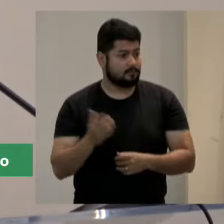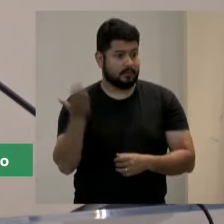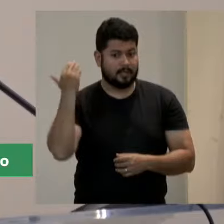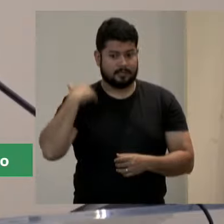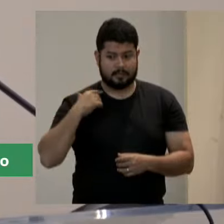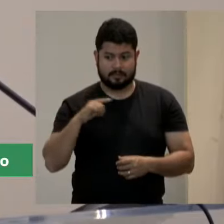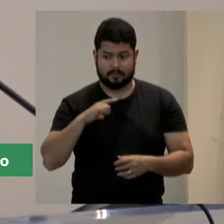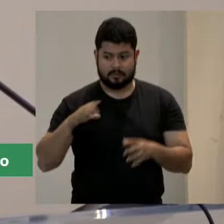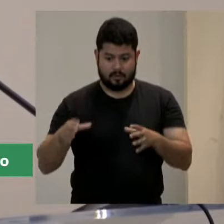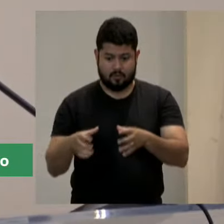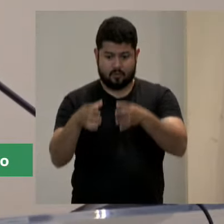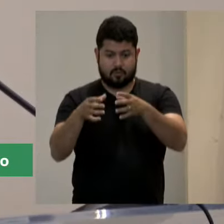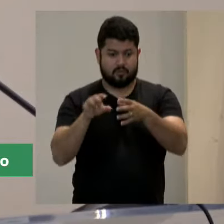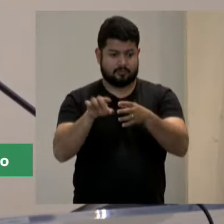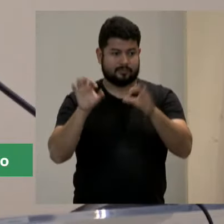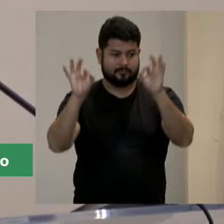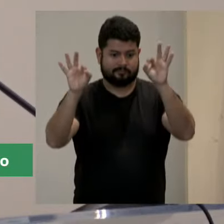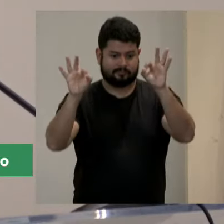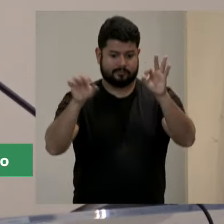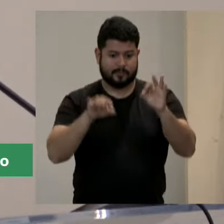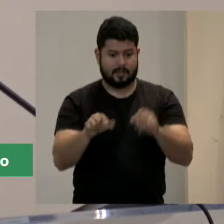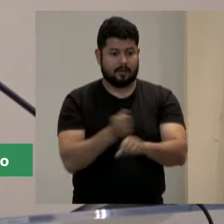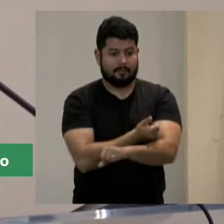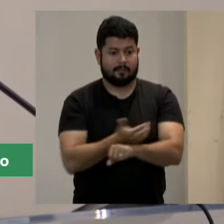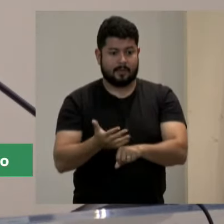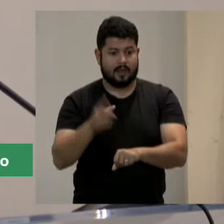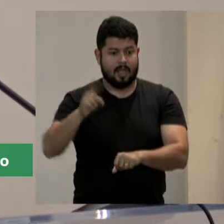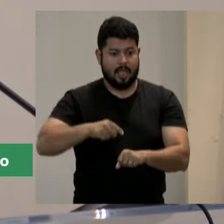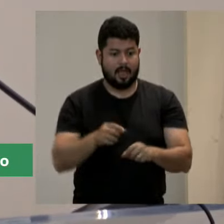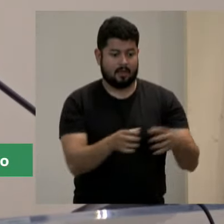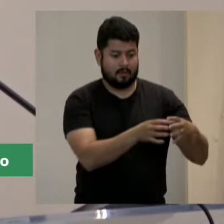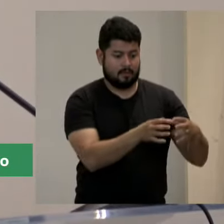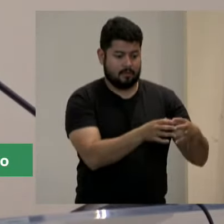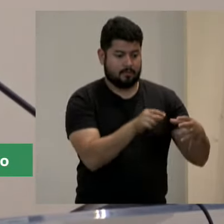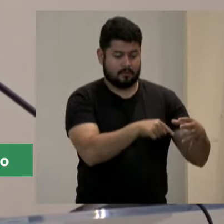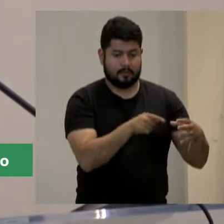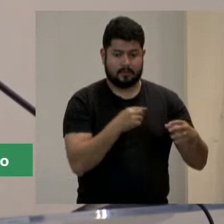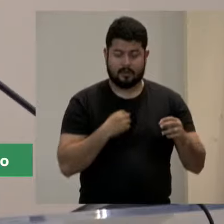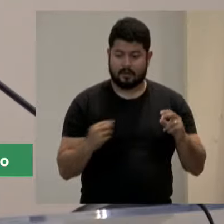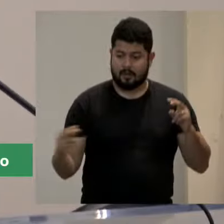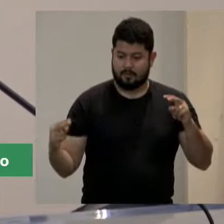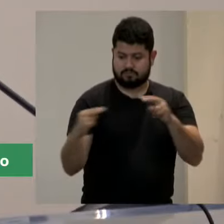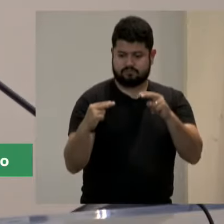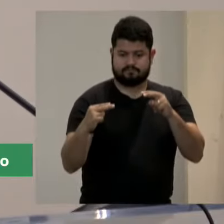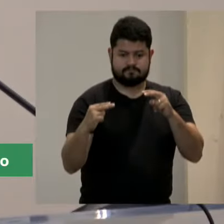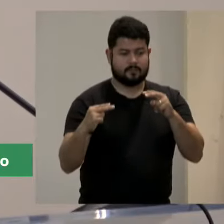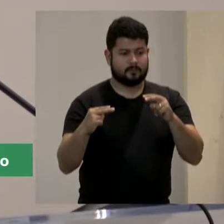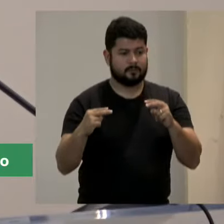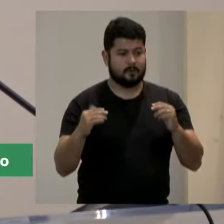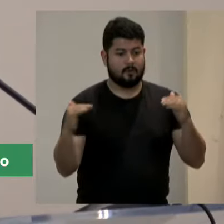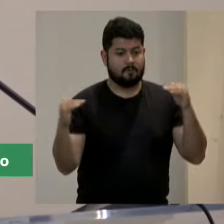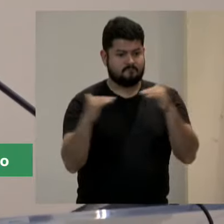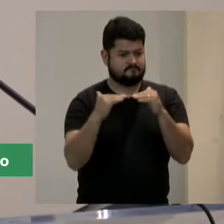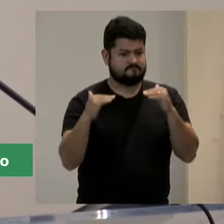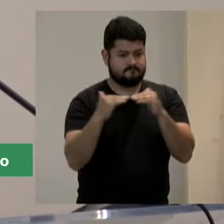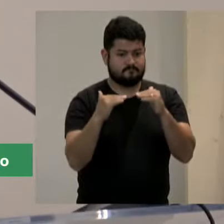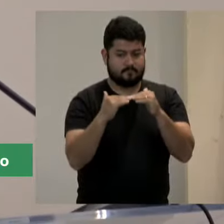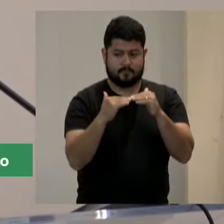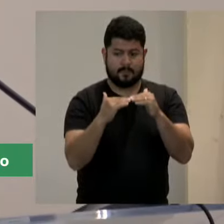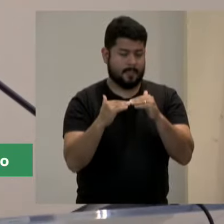formada exclusivamente por homens, era um homem pardo, um trabalhador, olhando de igual para pessoas, para